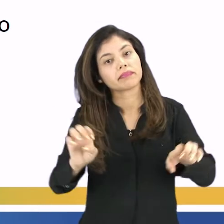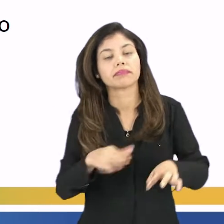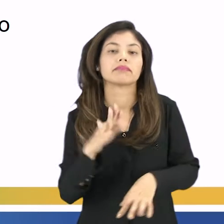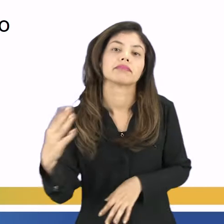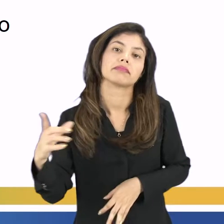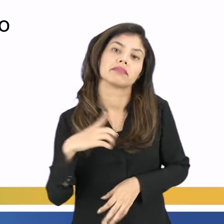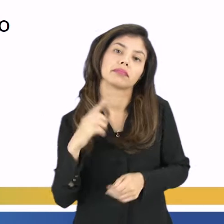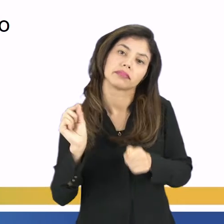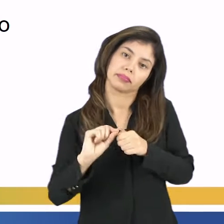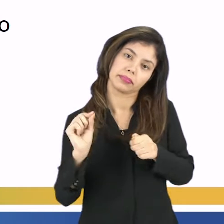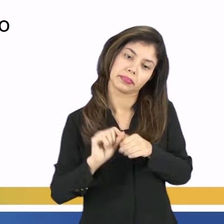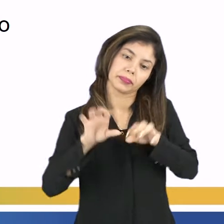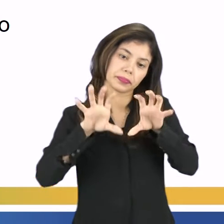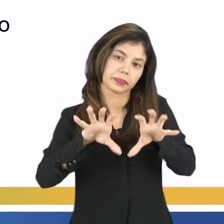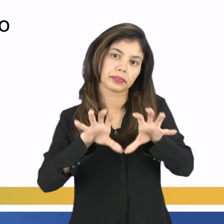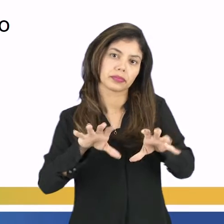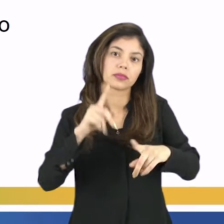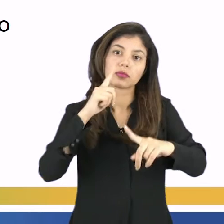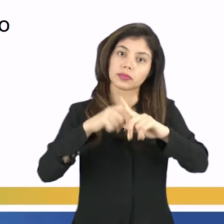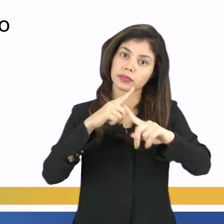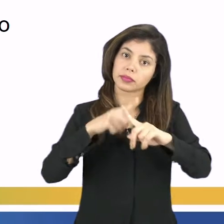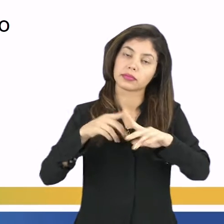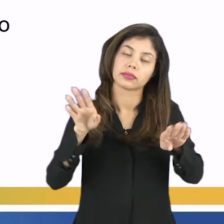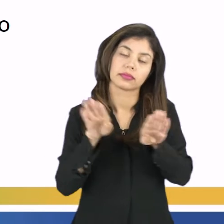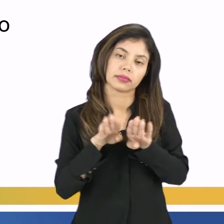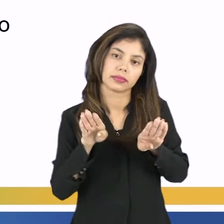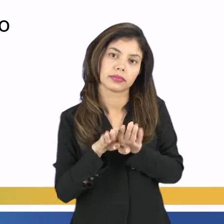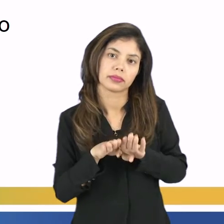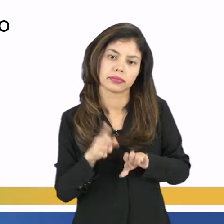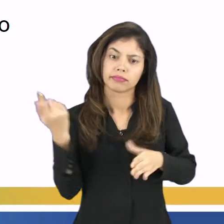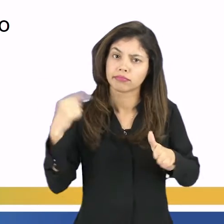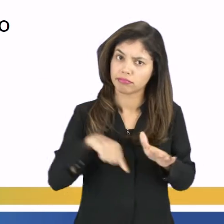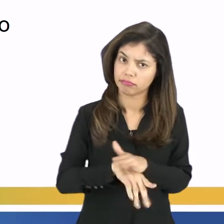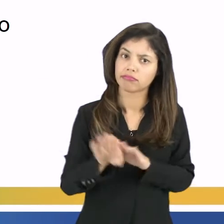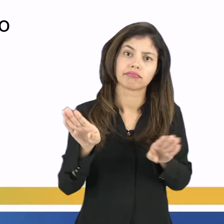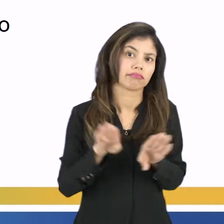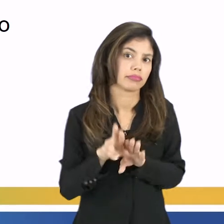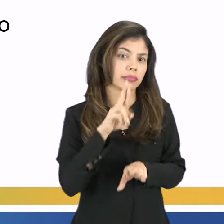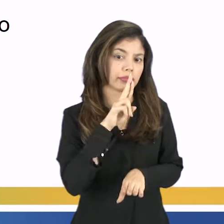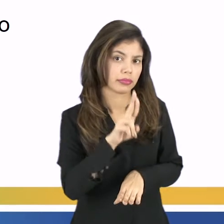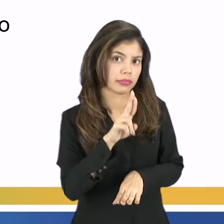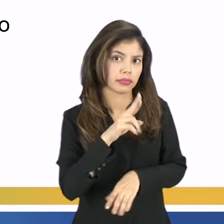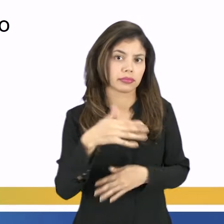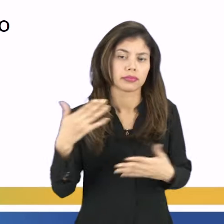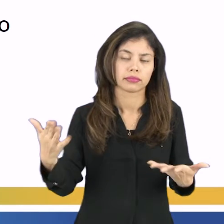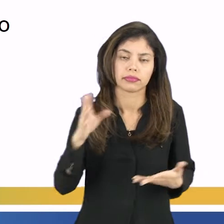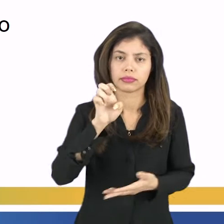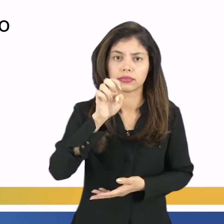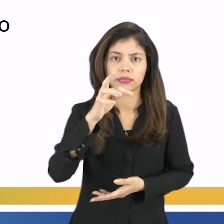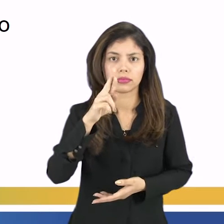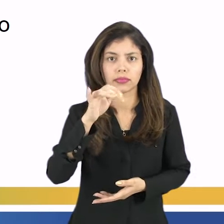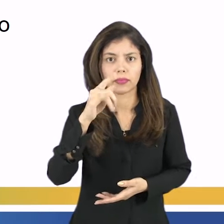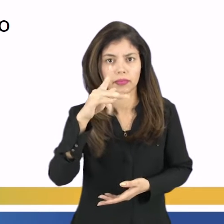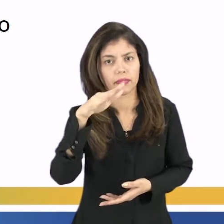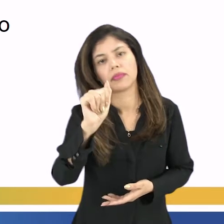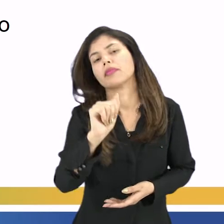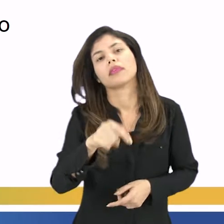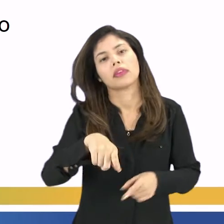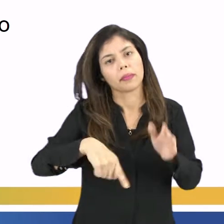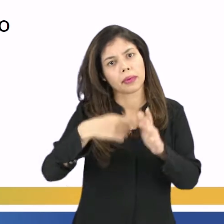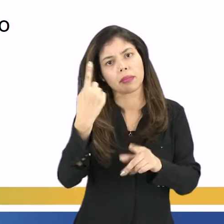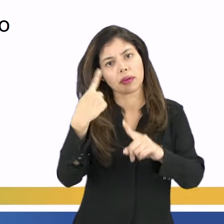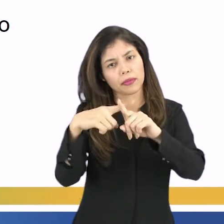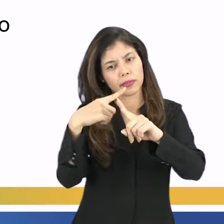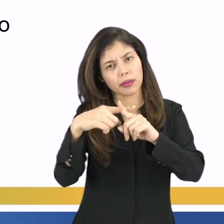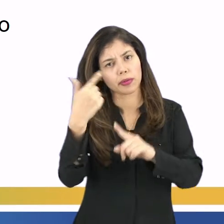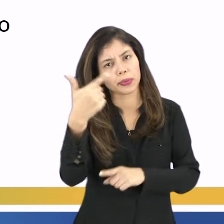isso, toda a equação deve ser multiplicada também, incluindo o valor da variação de entalpia. Então, a primeira equação nós